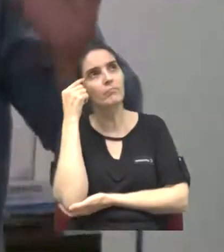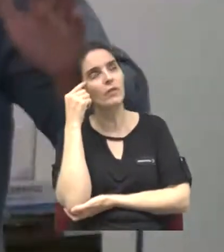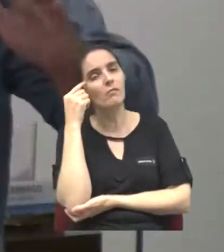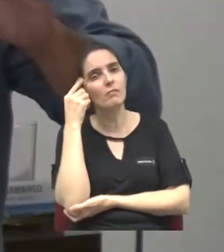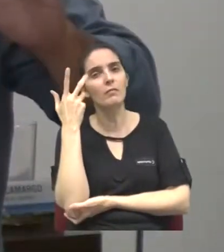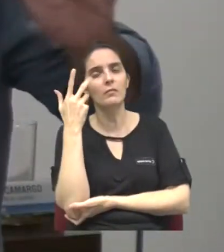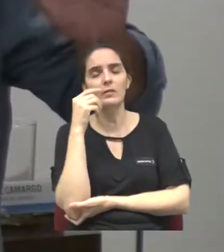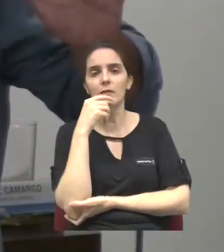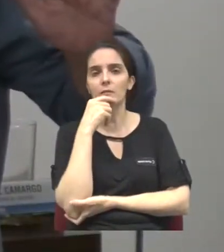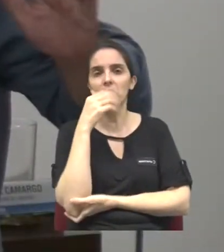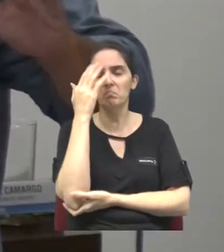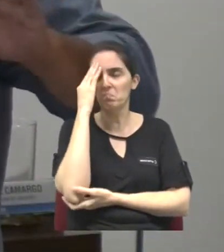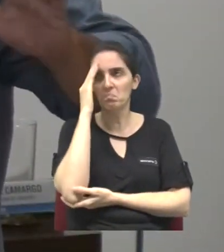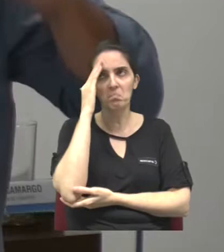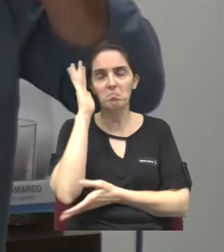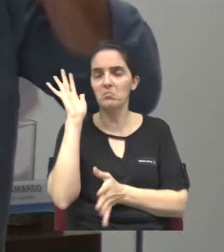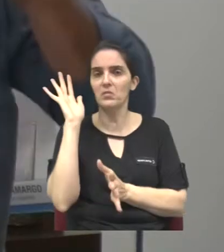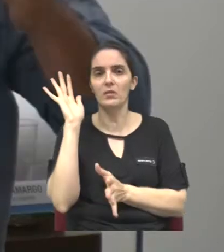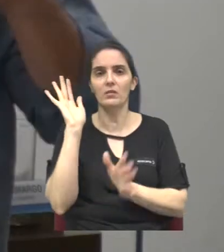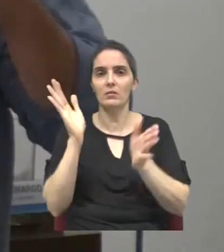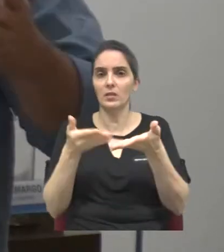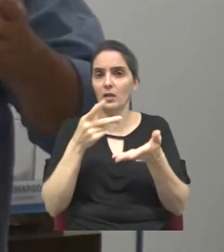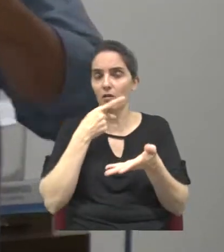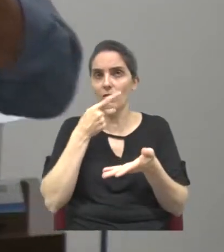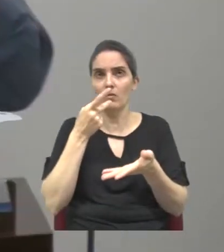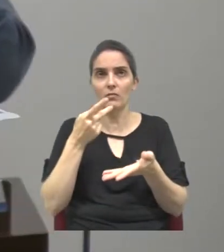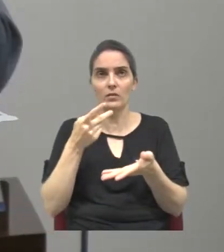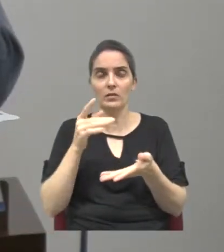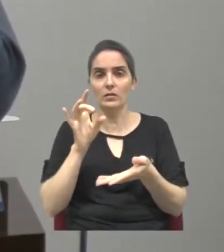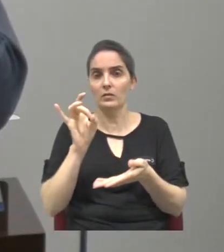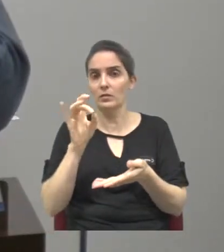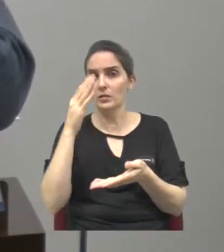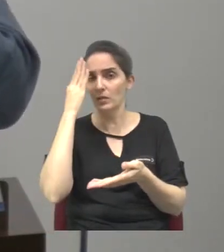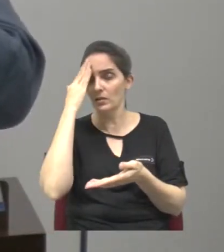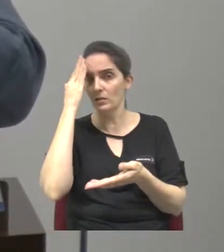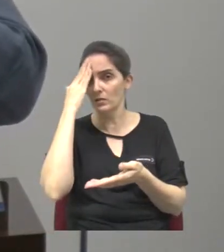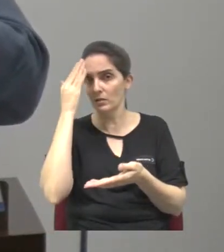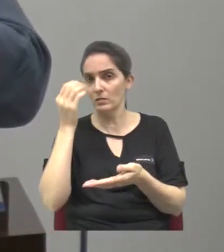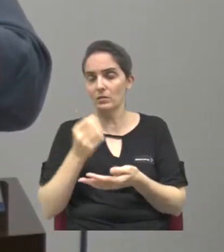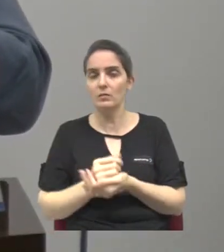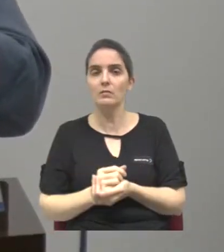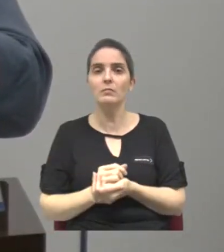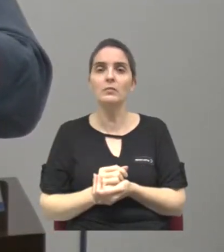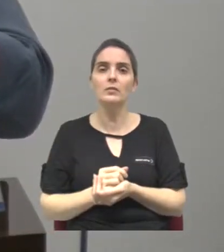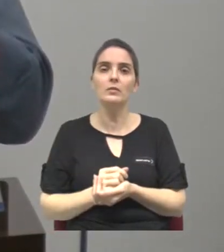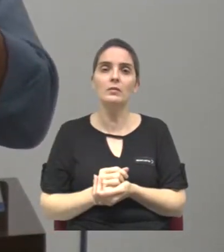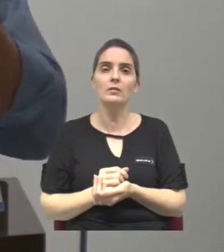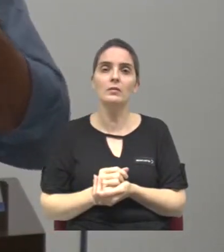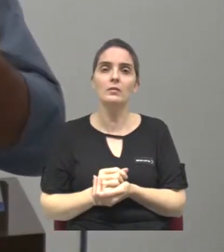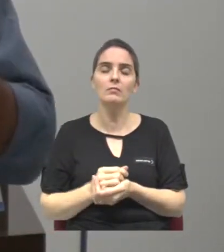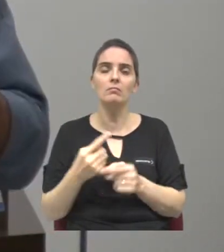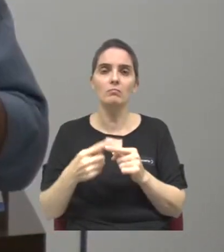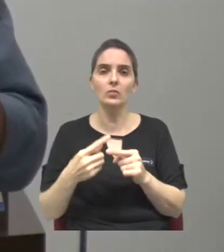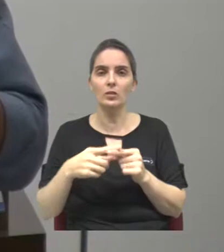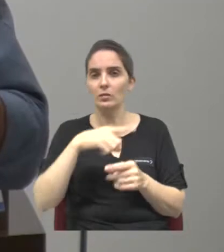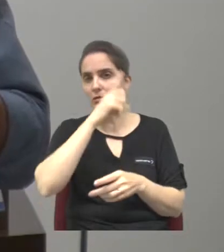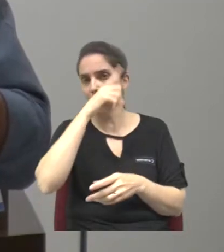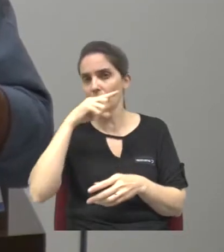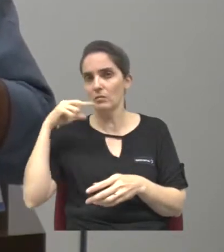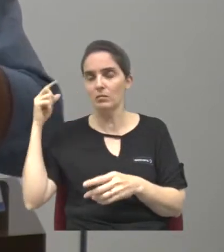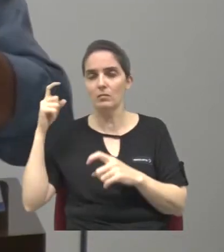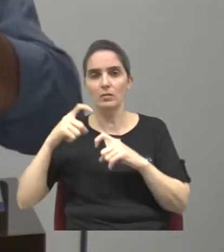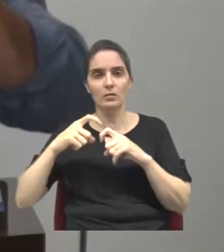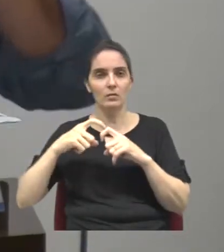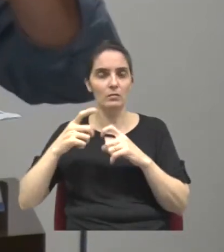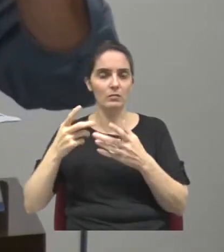entendo, então, já estou dizendo que eu só quero saber se a senhora, como agente de saúde, esses produtos que é